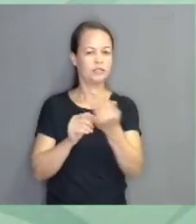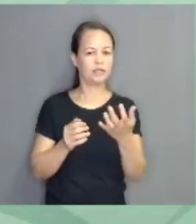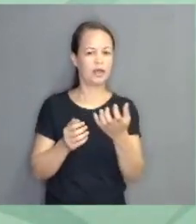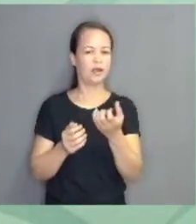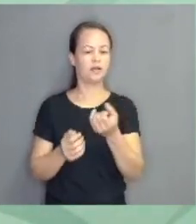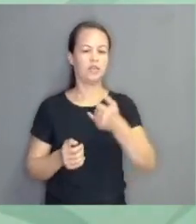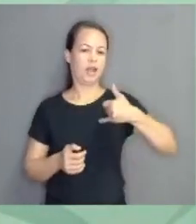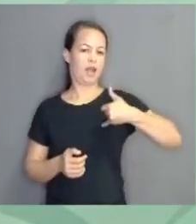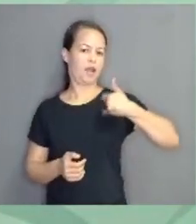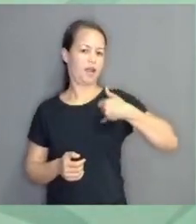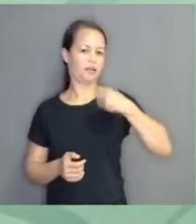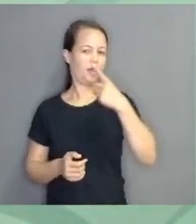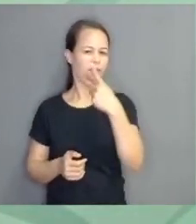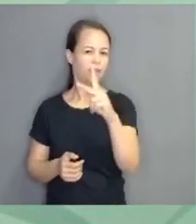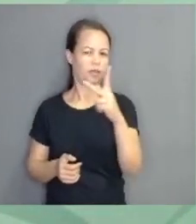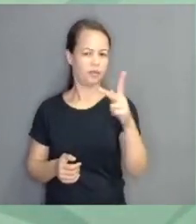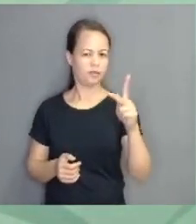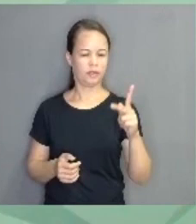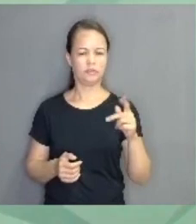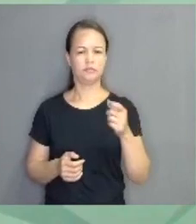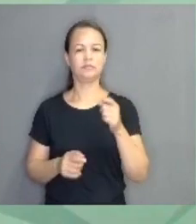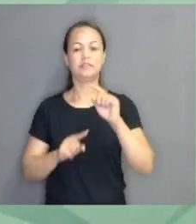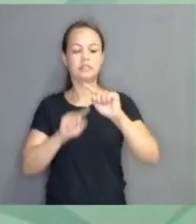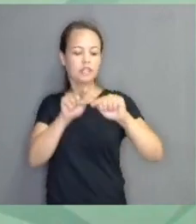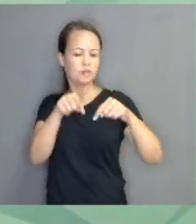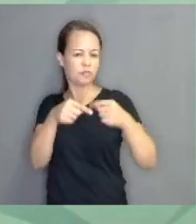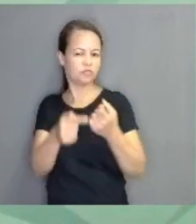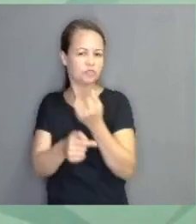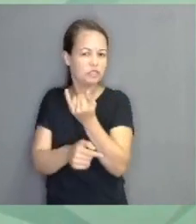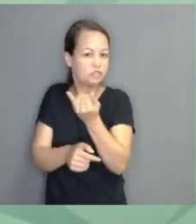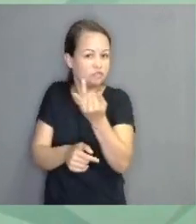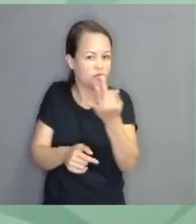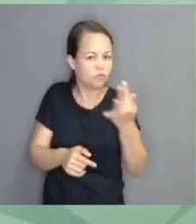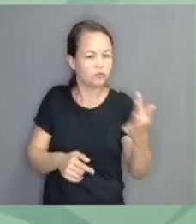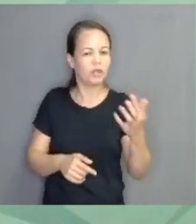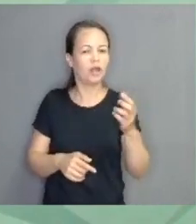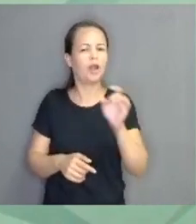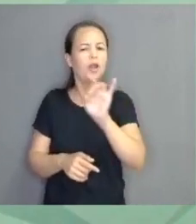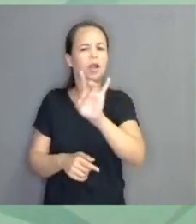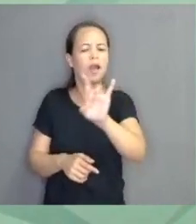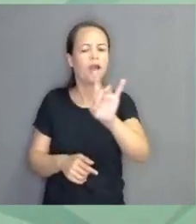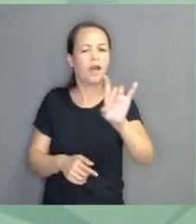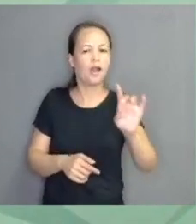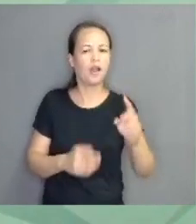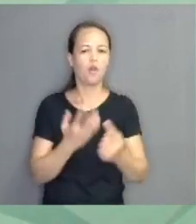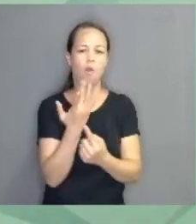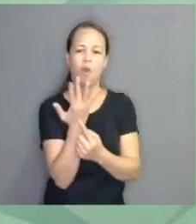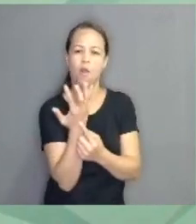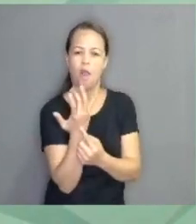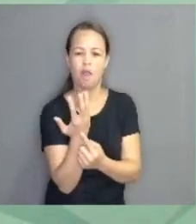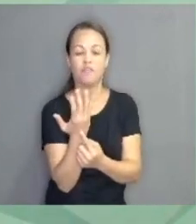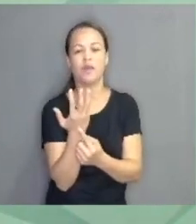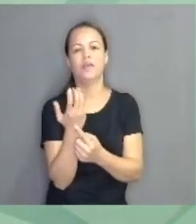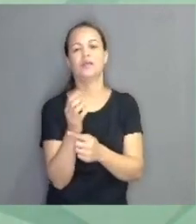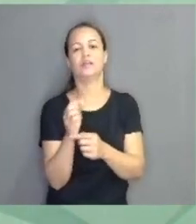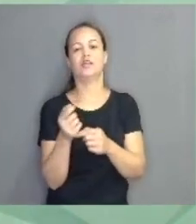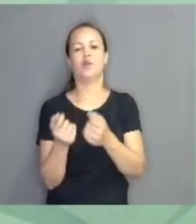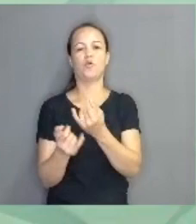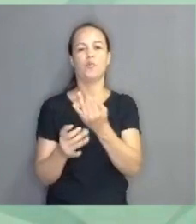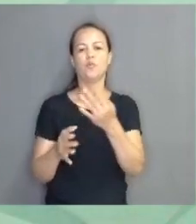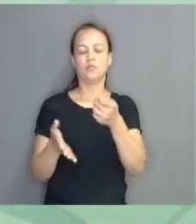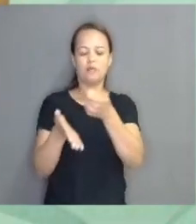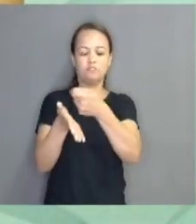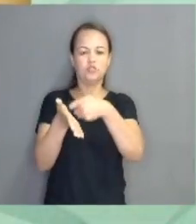você vai contar cada uma dessas velinhas para ficar com a idade que você tem. E depois, o